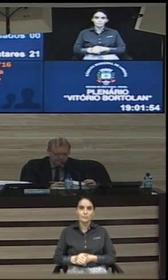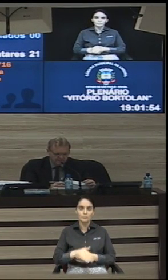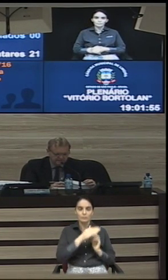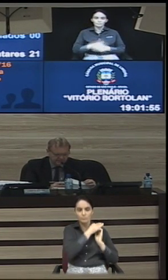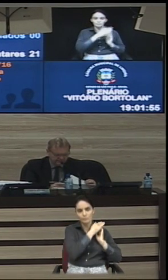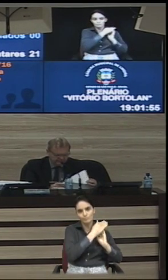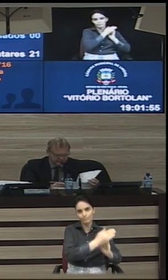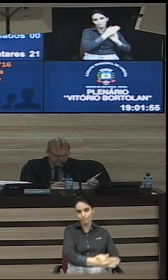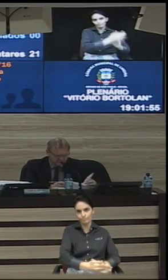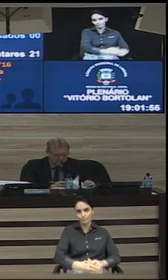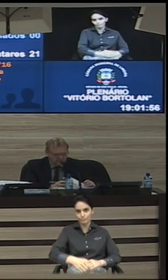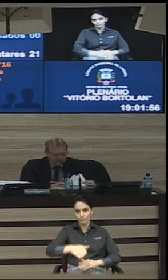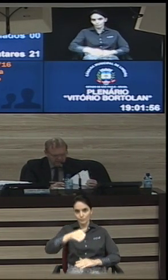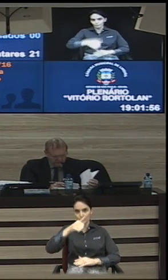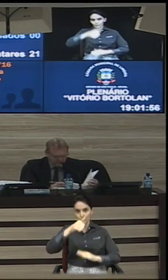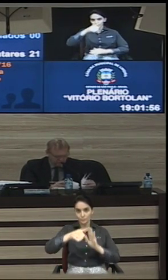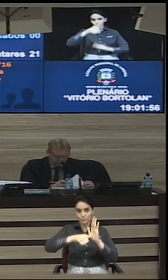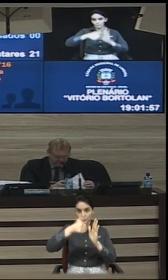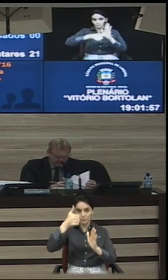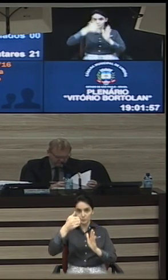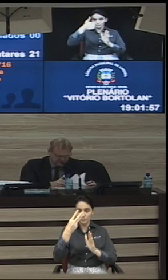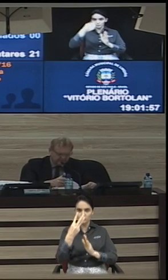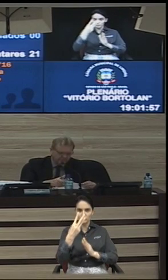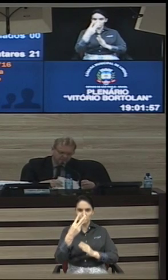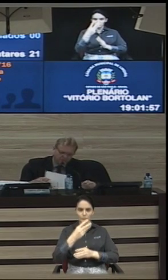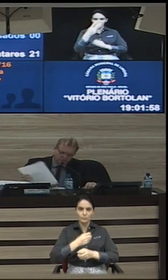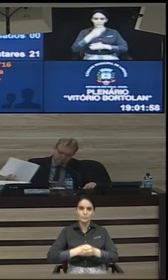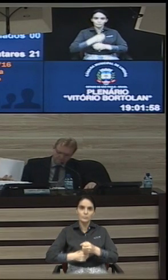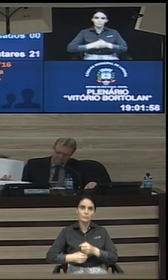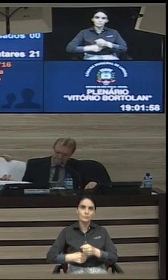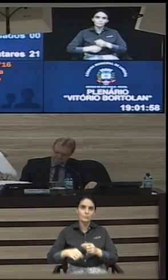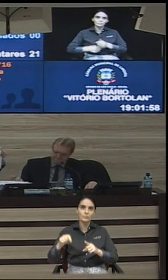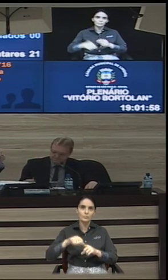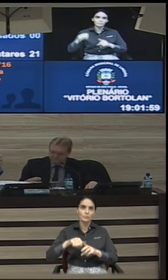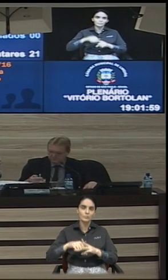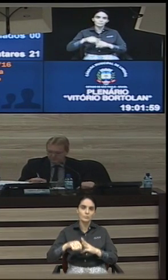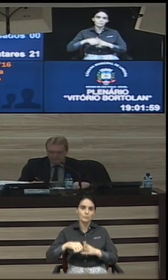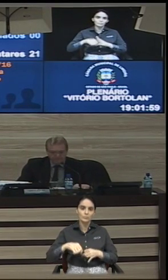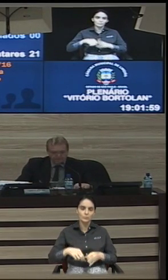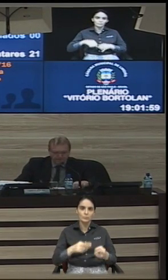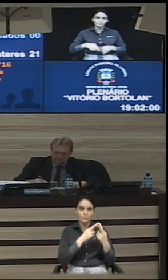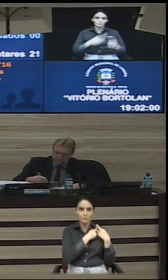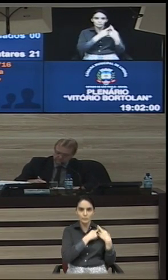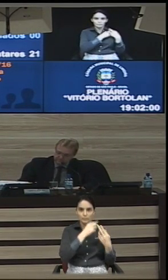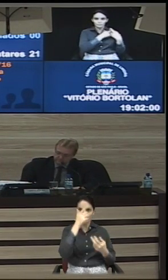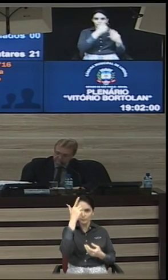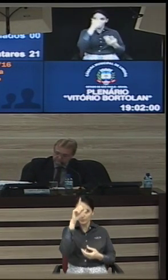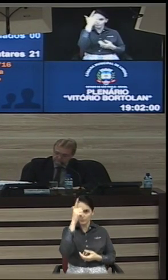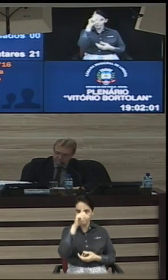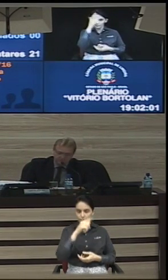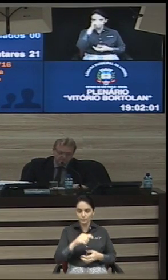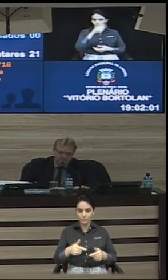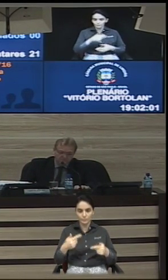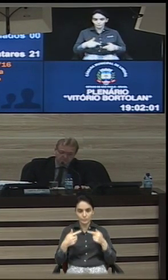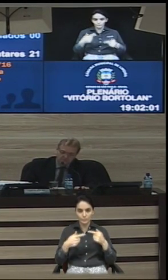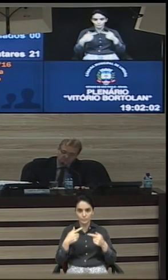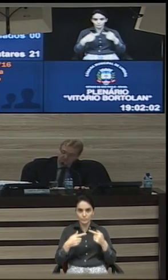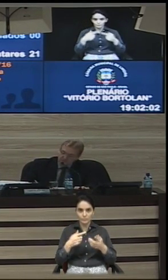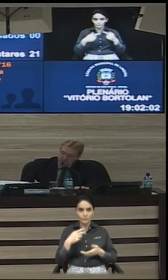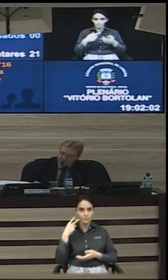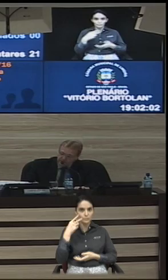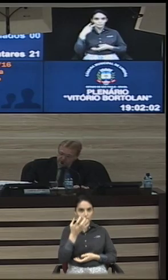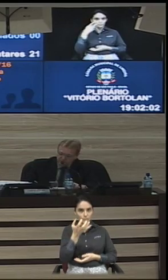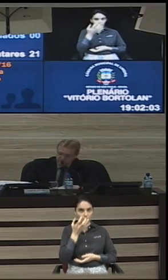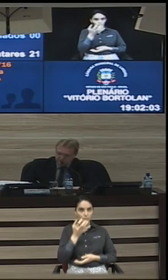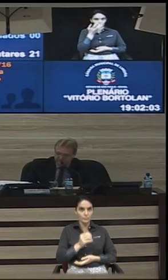primeiro trimestre da gravidez. Autor, vereador Sidney Pascotto. A moção número 112 está em discussão. Algum vereador